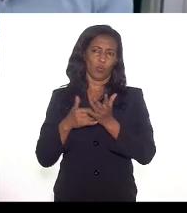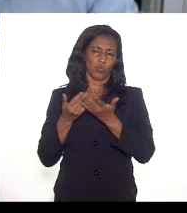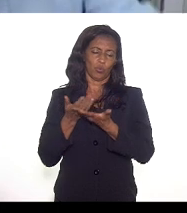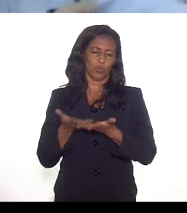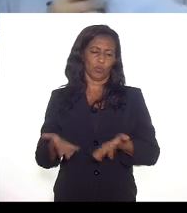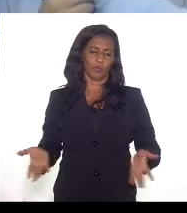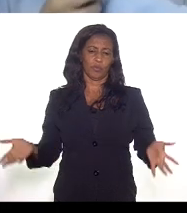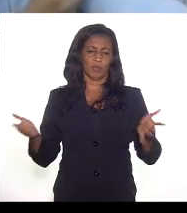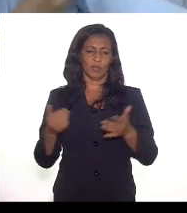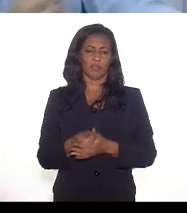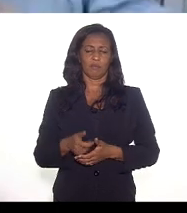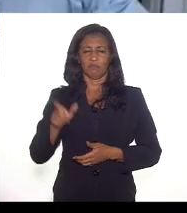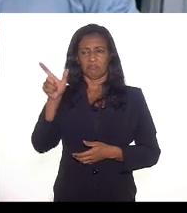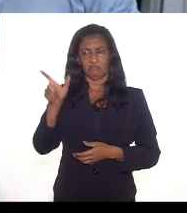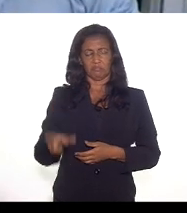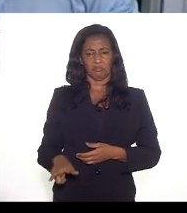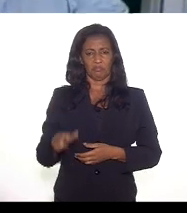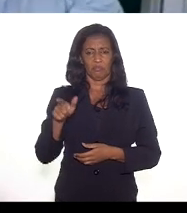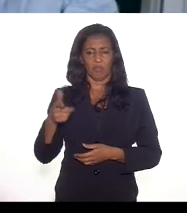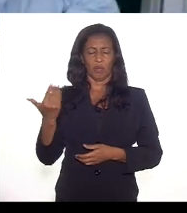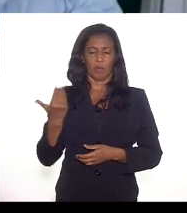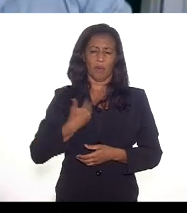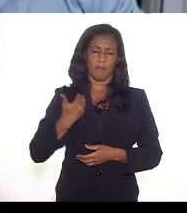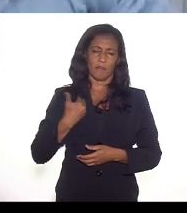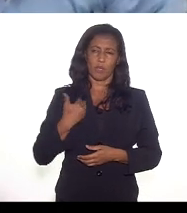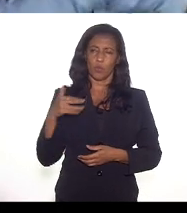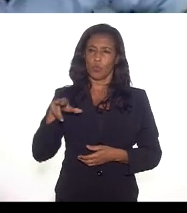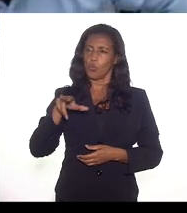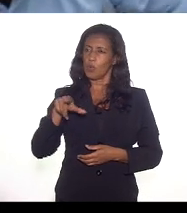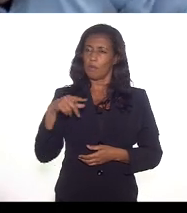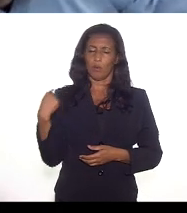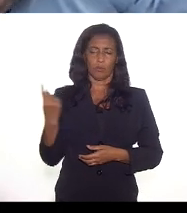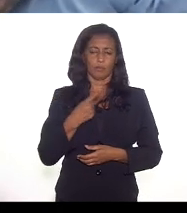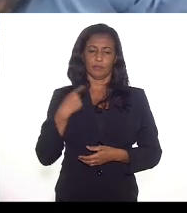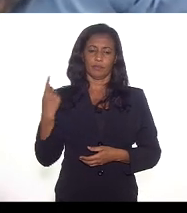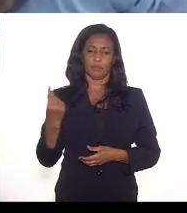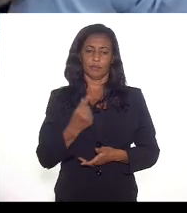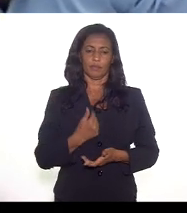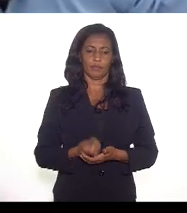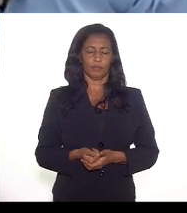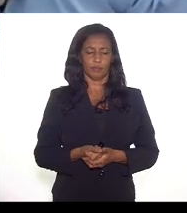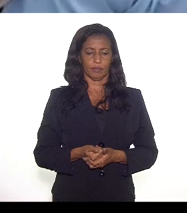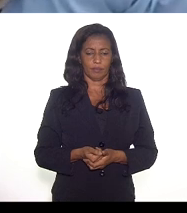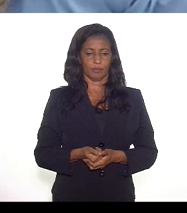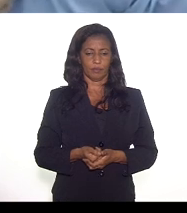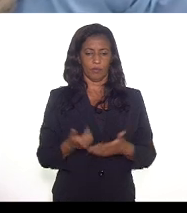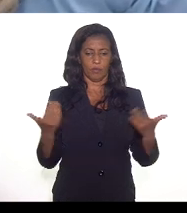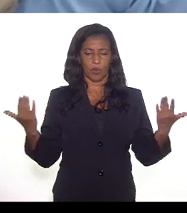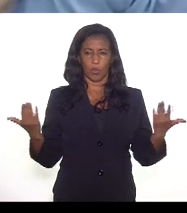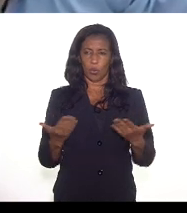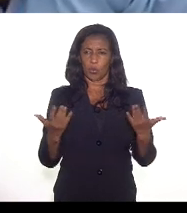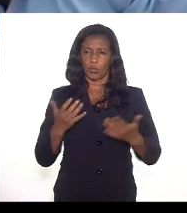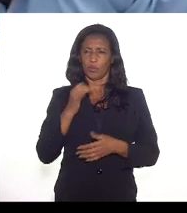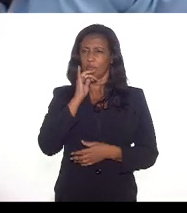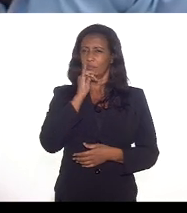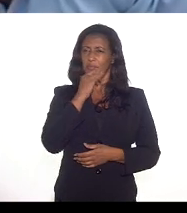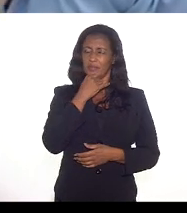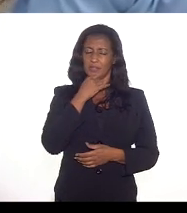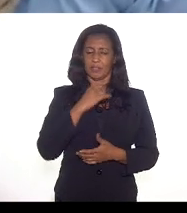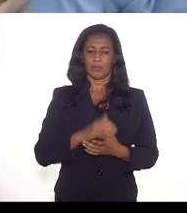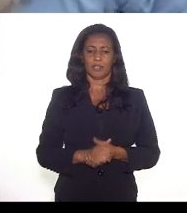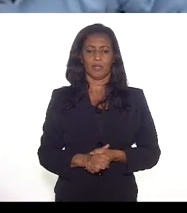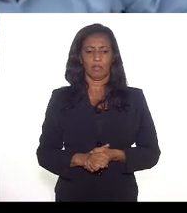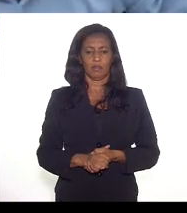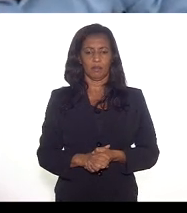homenagens a este homem que era um amigo, era um irmão nosso. Então, hoje foi um dia de muita tristeza,